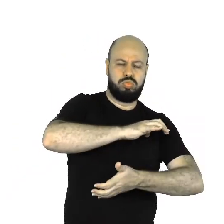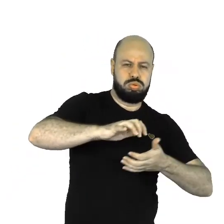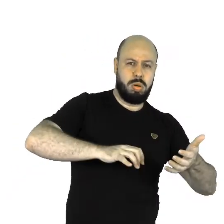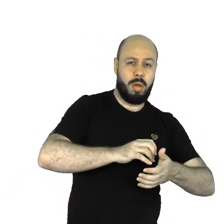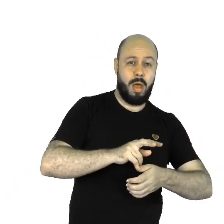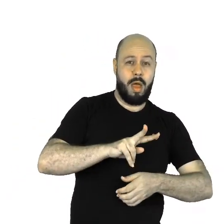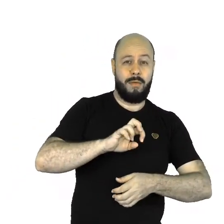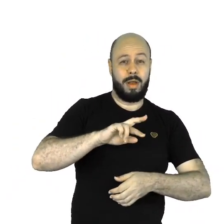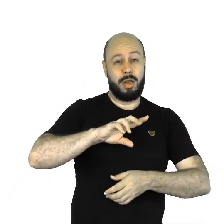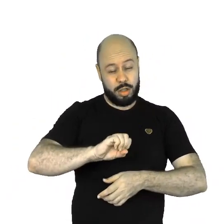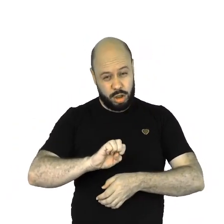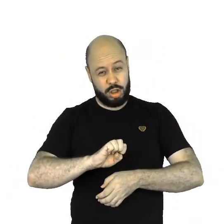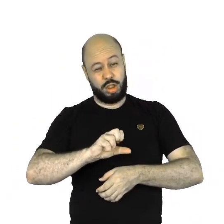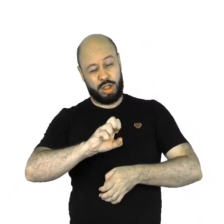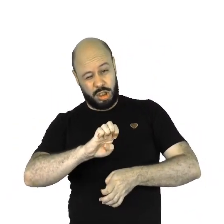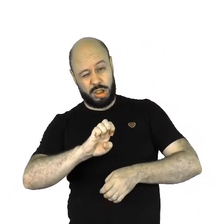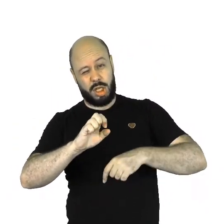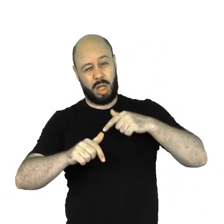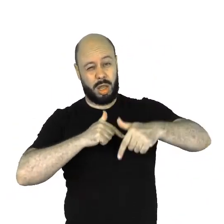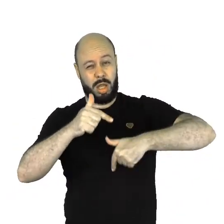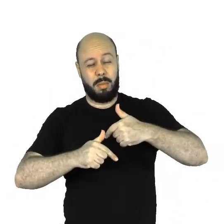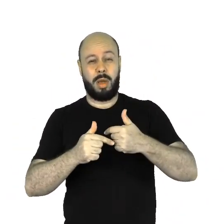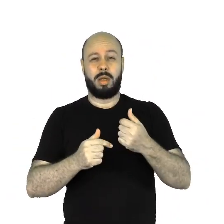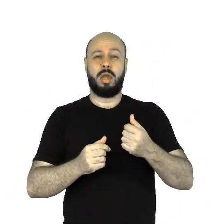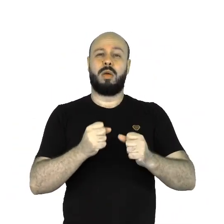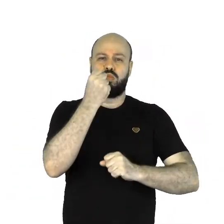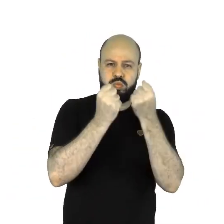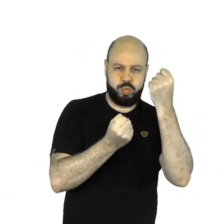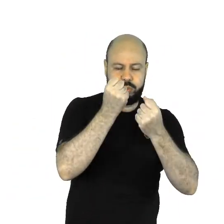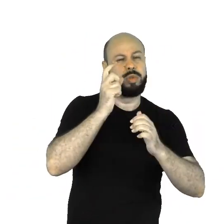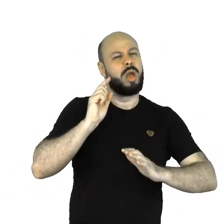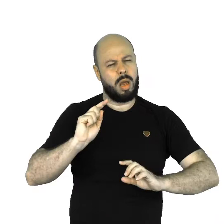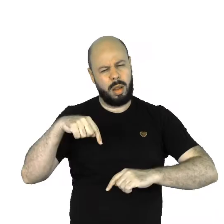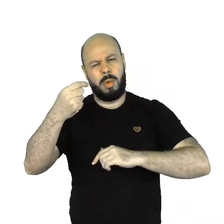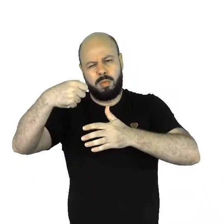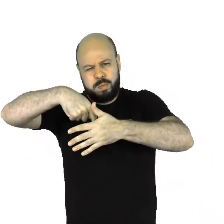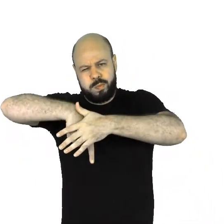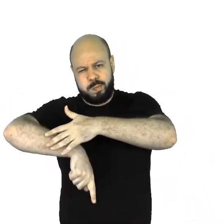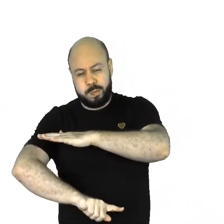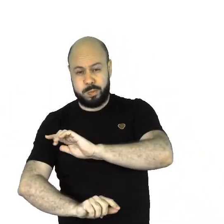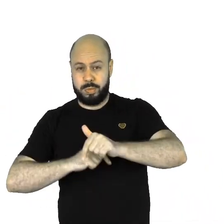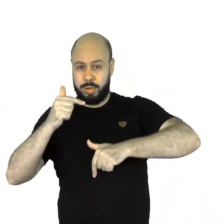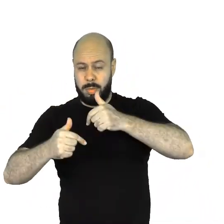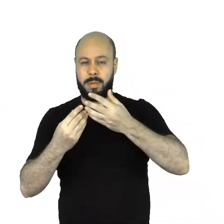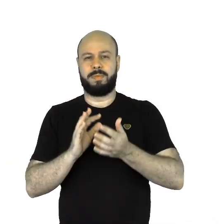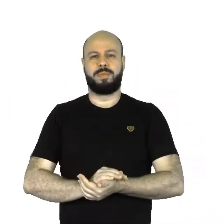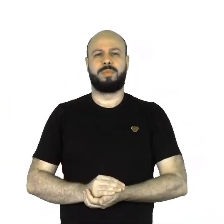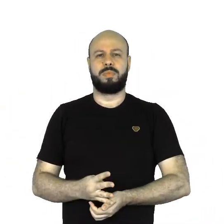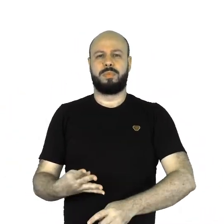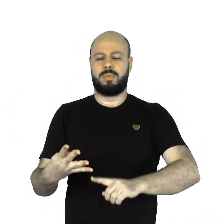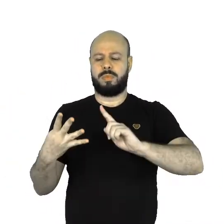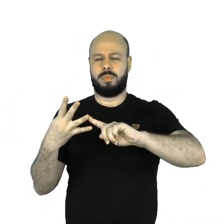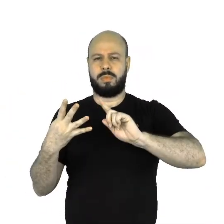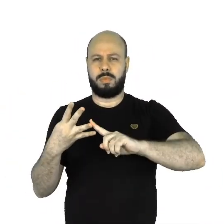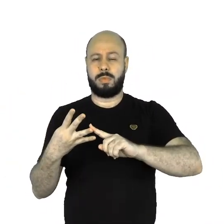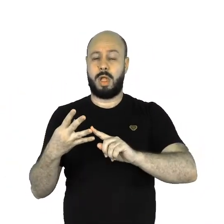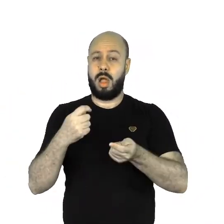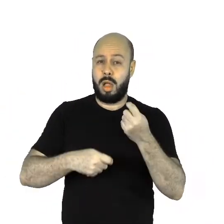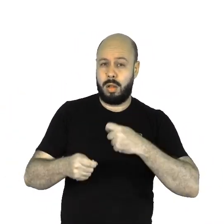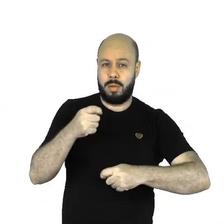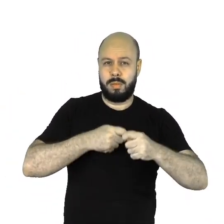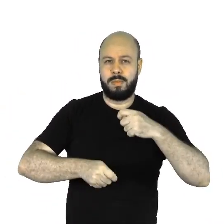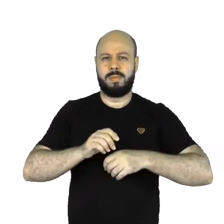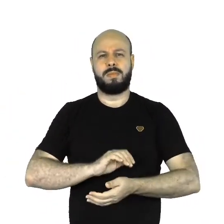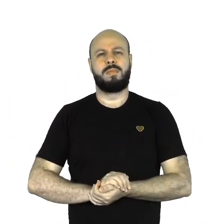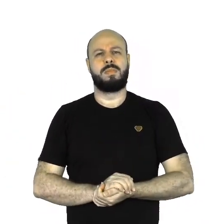Verde, e nós vamos ver um pouquinho mais à frente, mais a fundo, essa questão do trabalho. O quadro econômico, tá? O